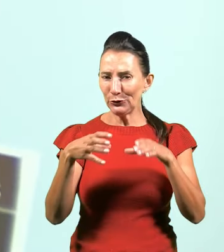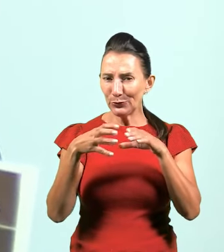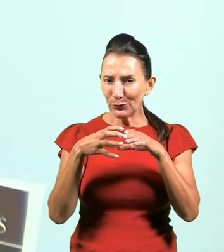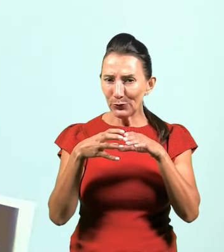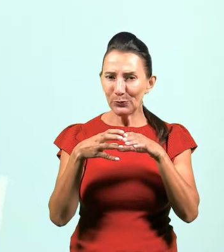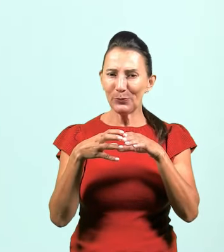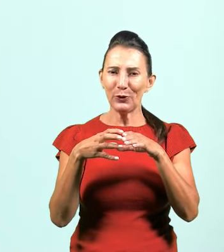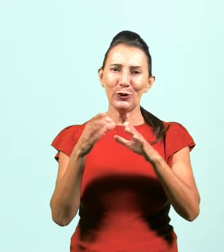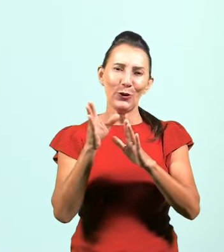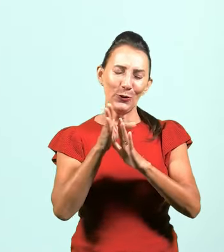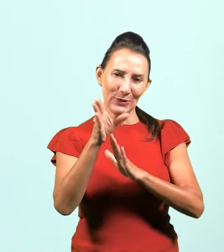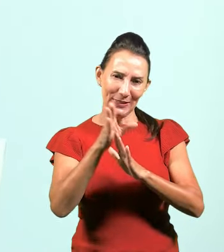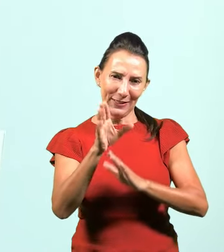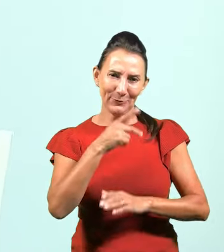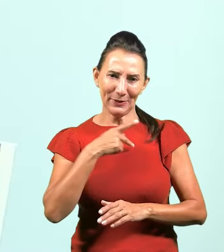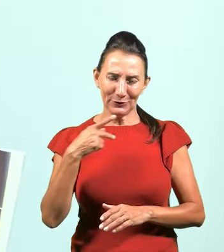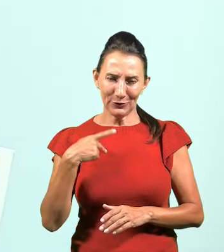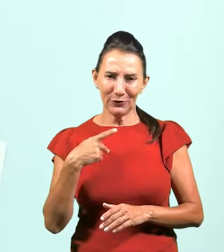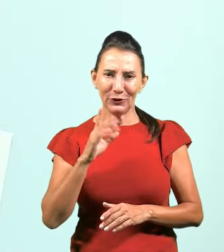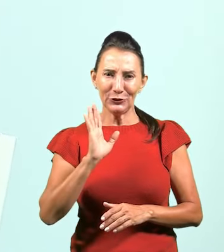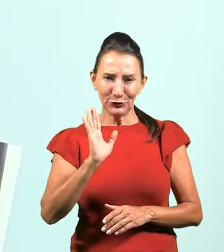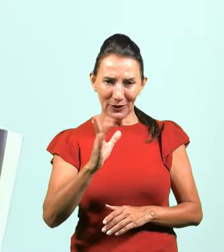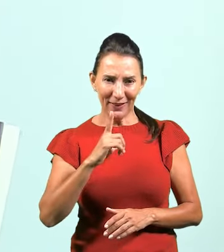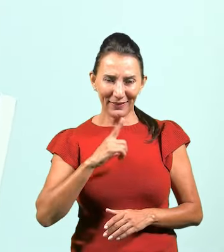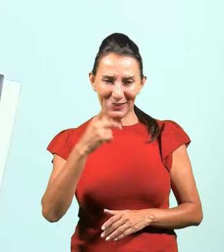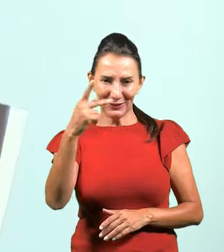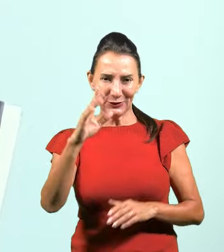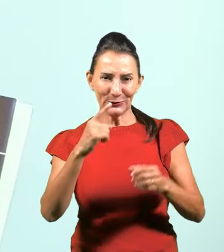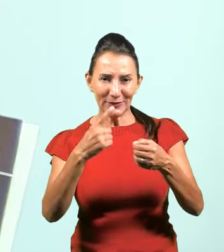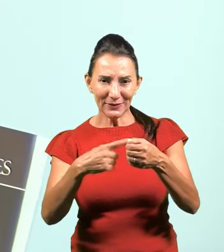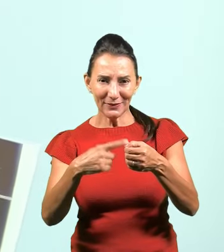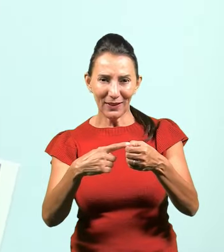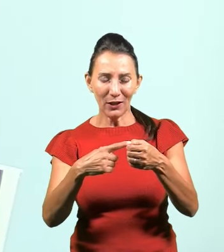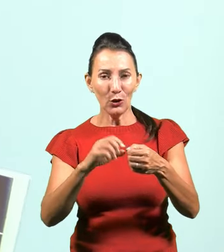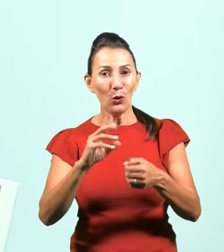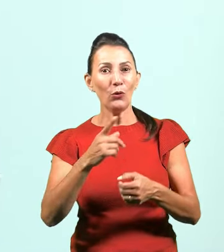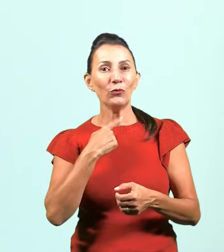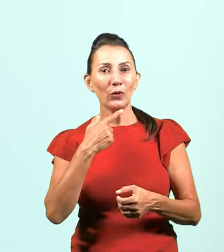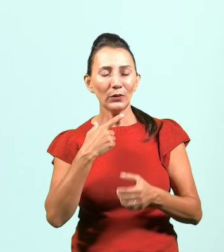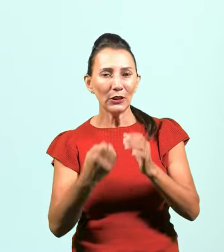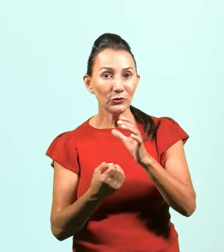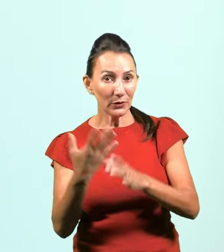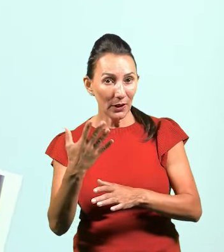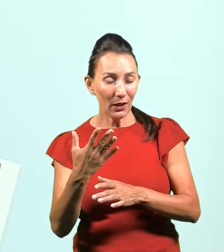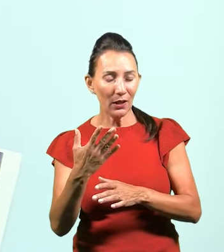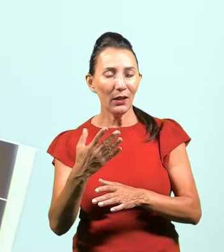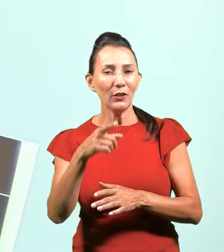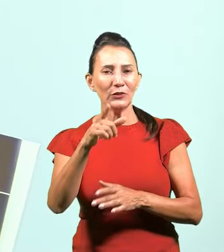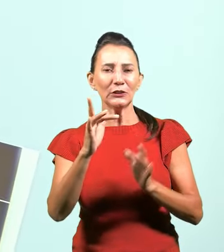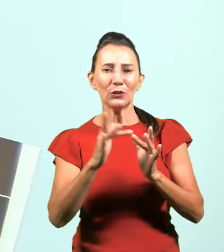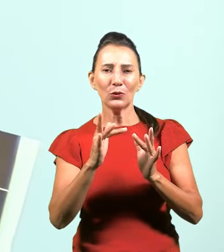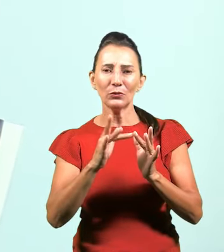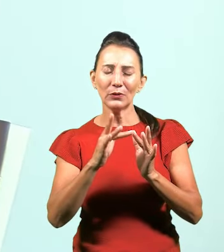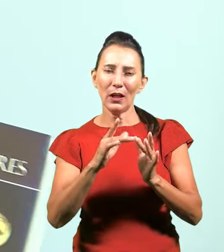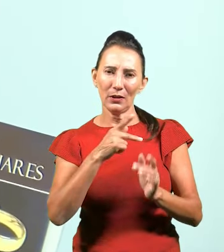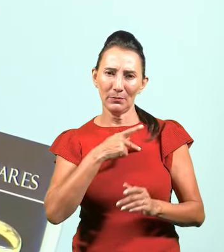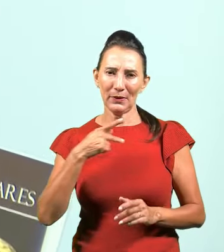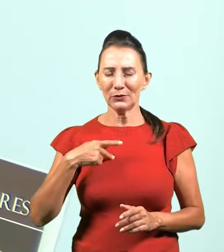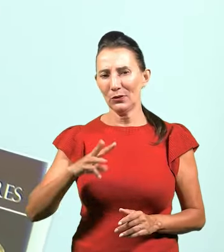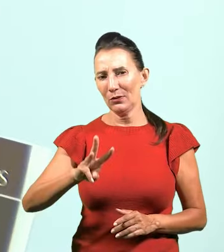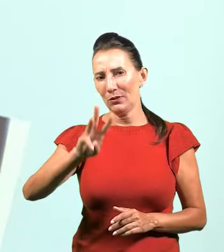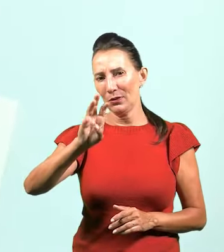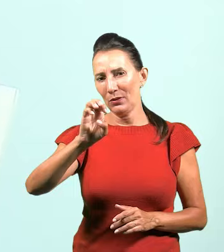de conselho de pastores, você que montou o conselho aí na sua cidade, ou que deseja montar, ligue para nós, o pastor